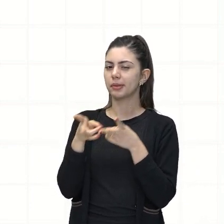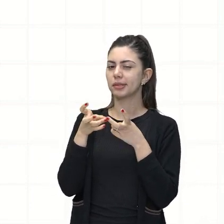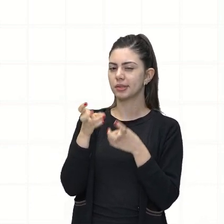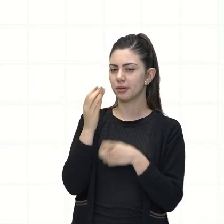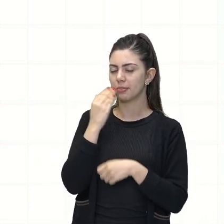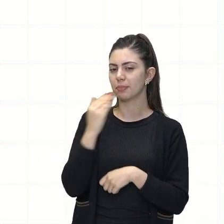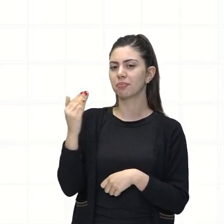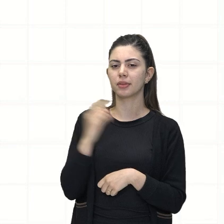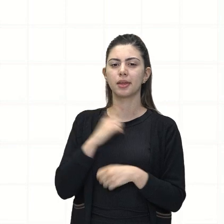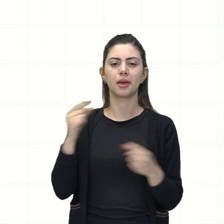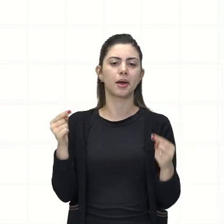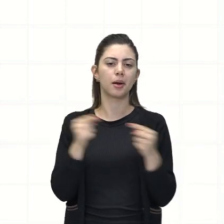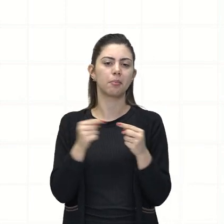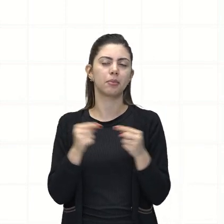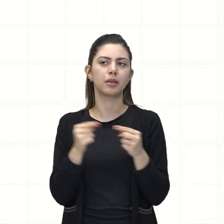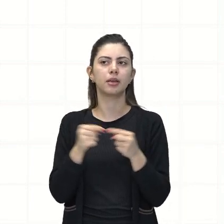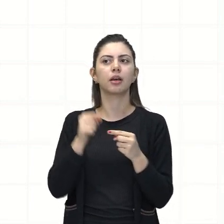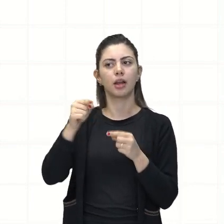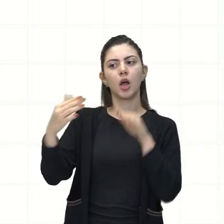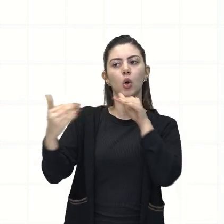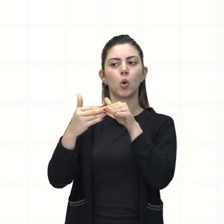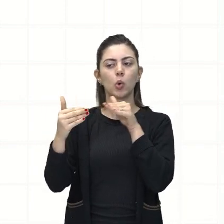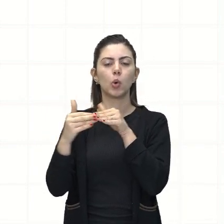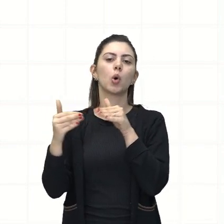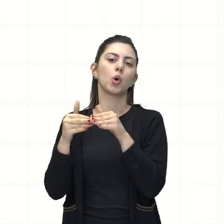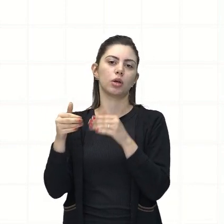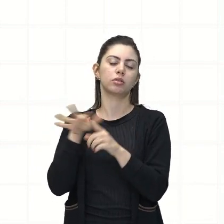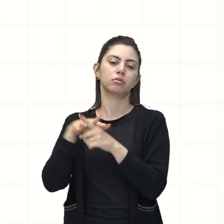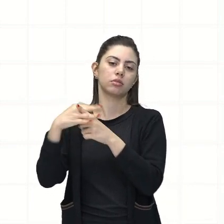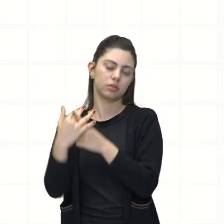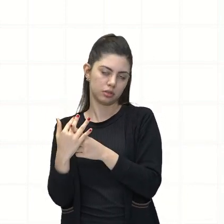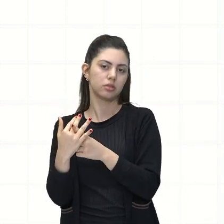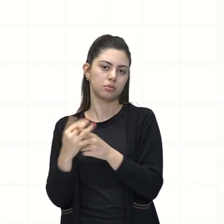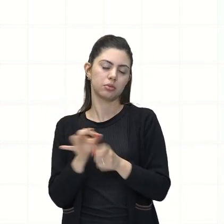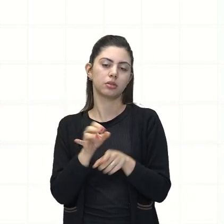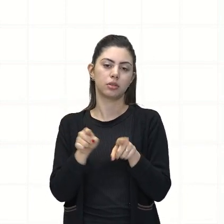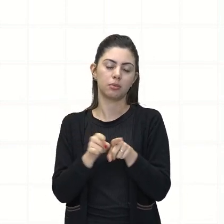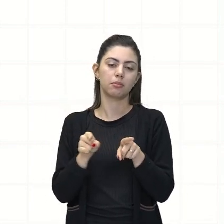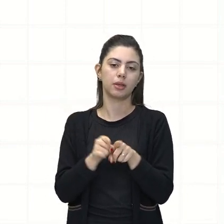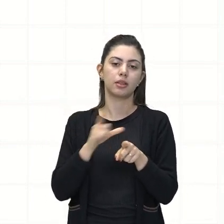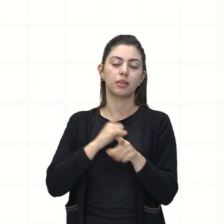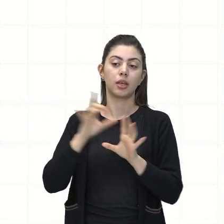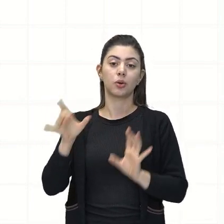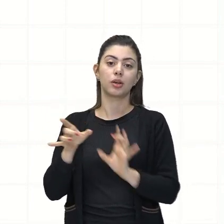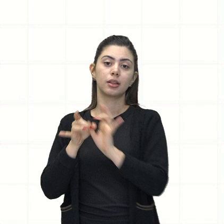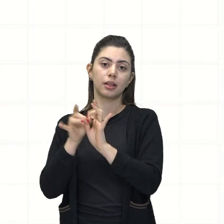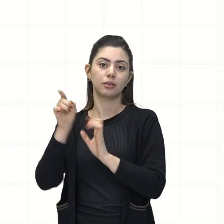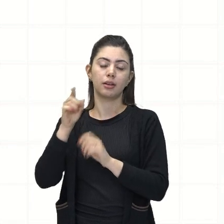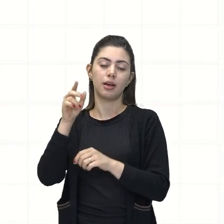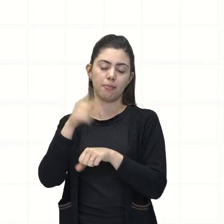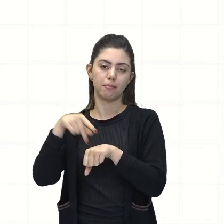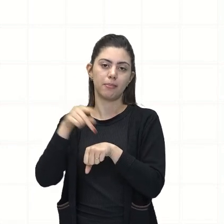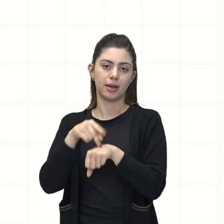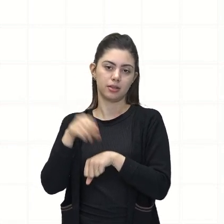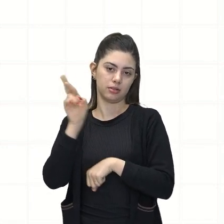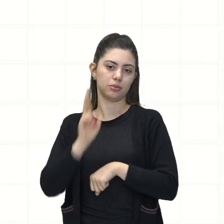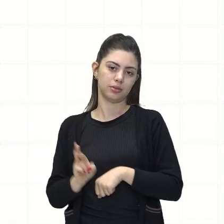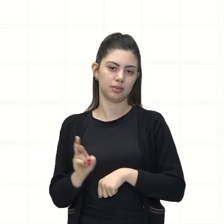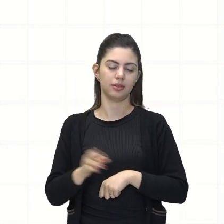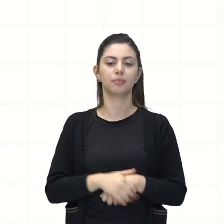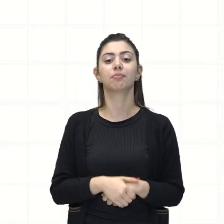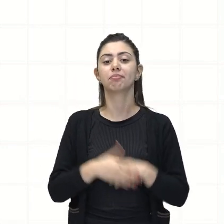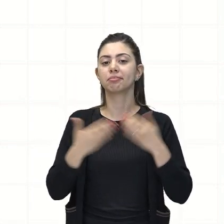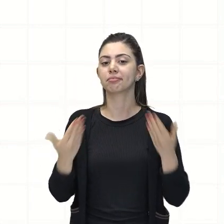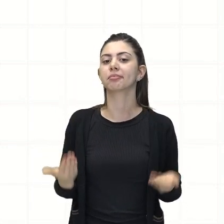às ideias do socialismo e que também estavam alinhados ali à União Soviética, certo? Então,